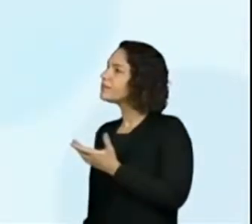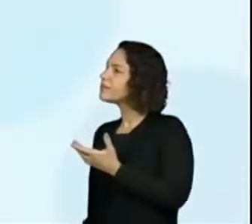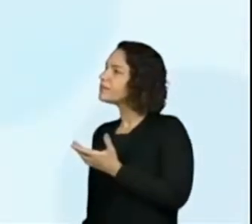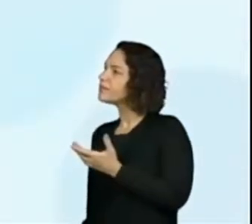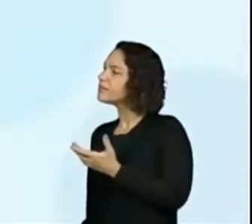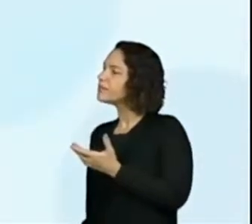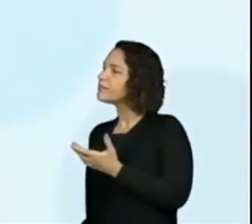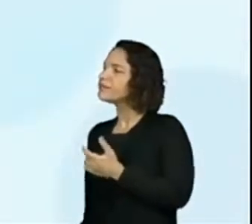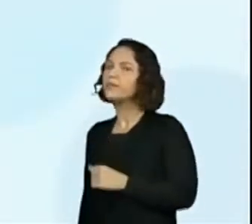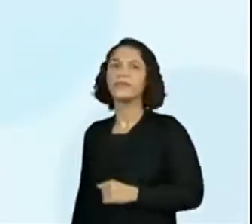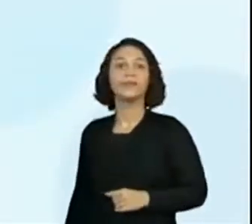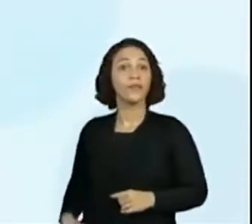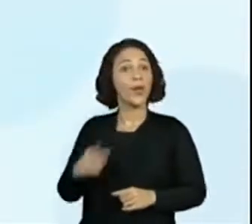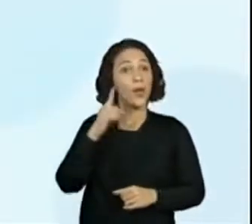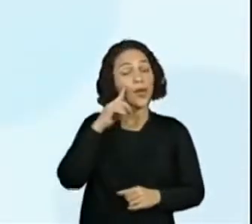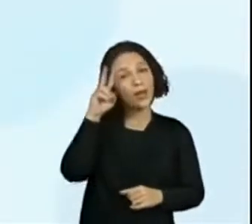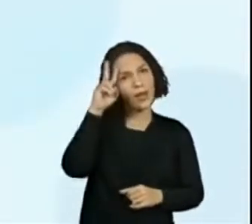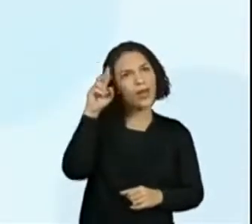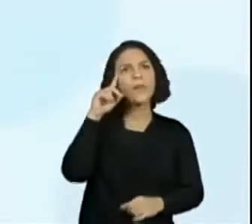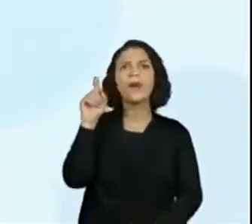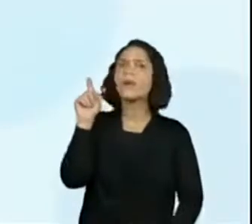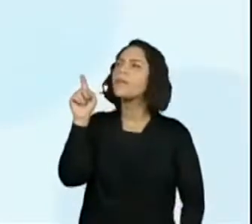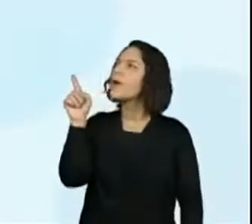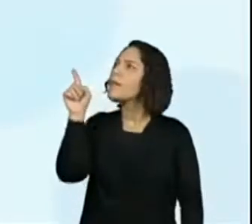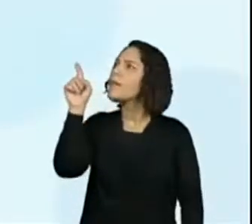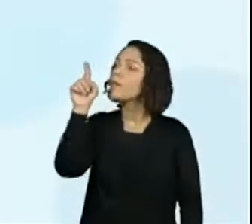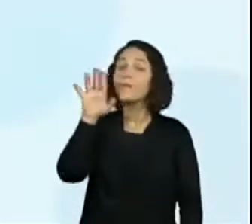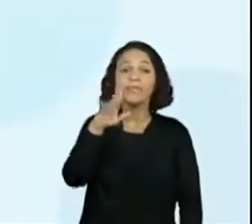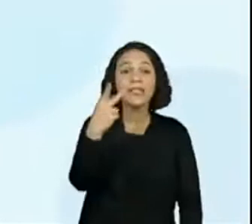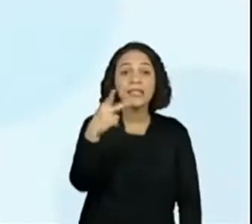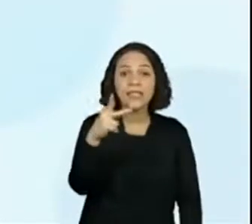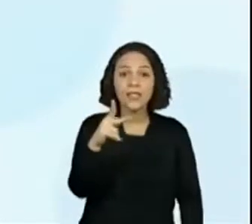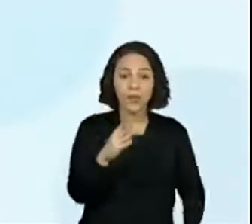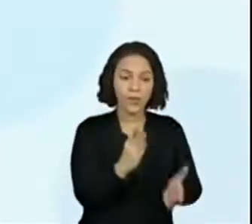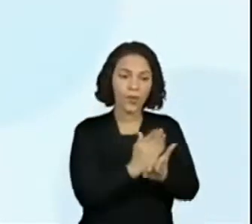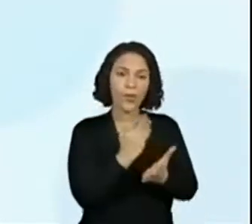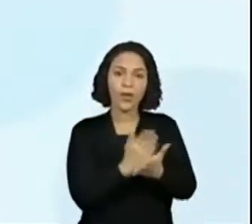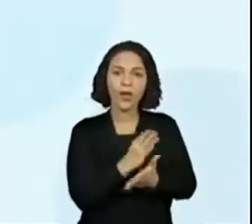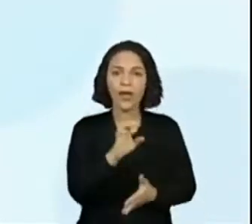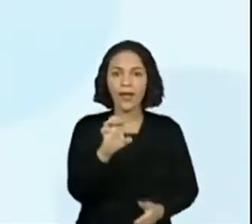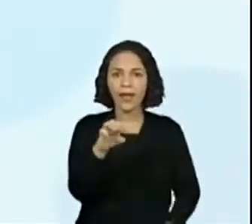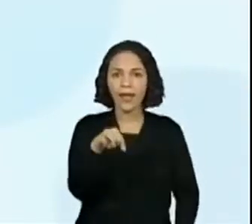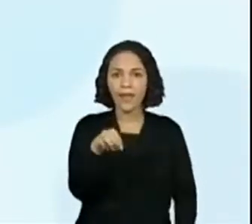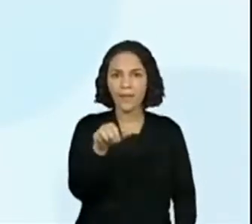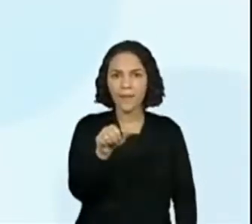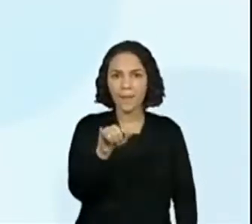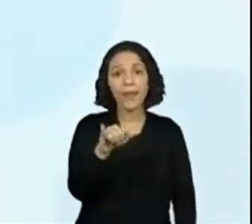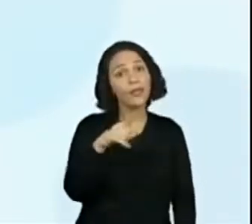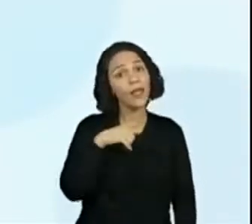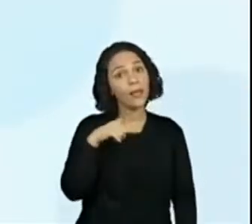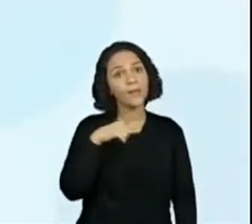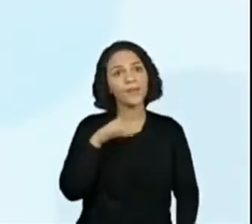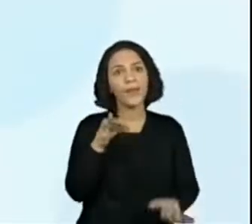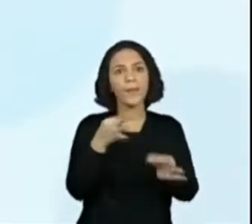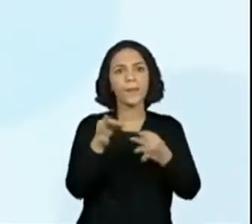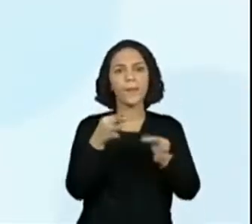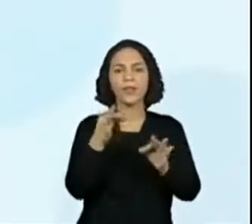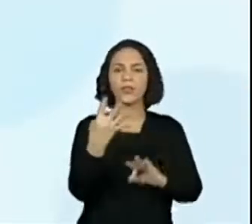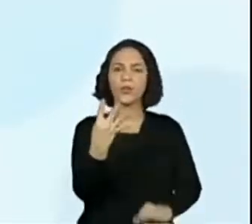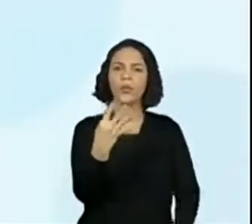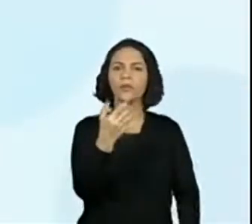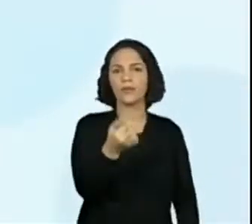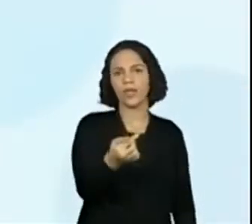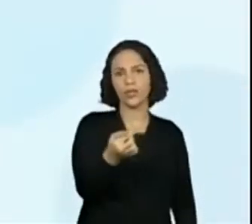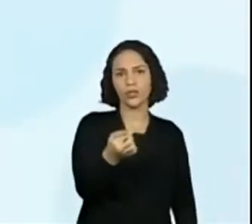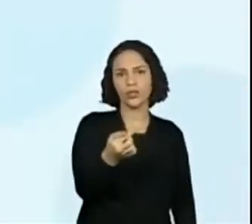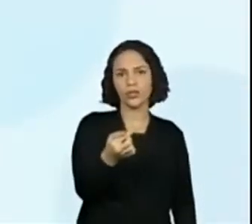Isso que a gente tem ali. Lembrando que isso está no caderno lá do EMAI, certo? Página